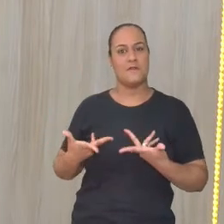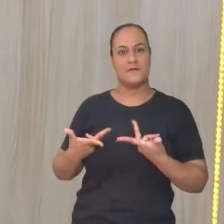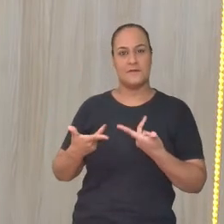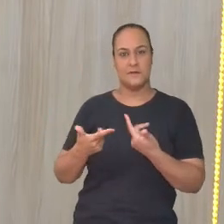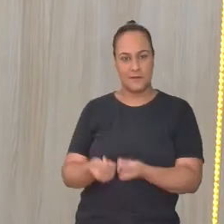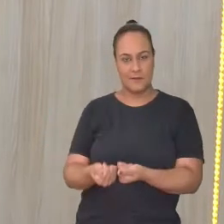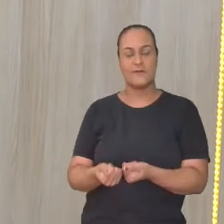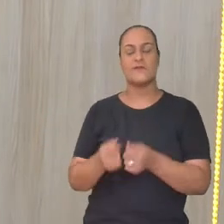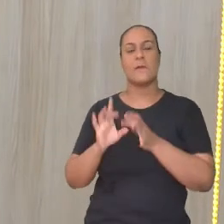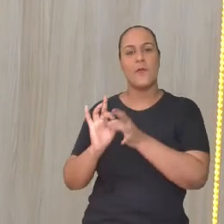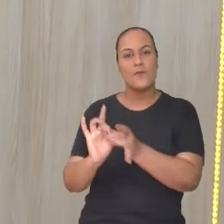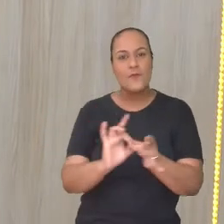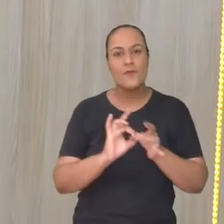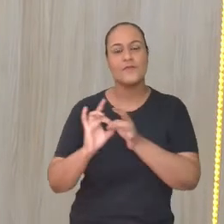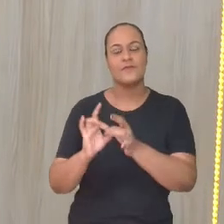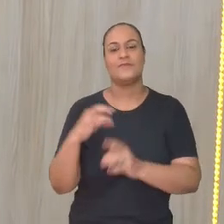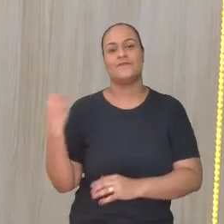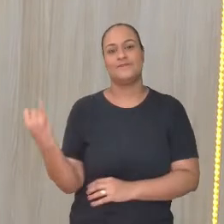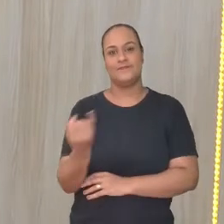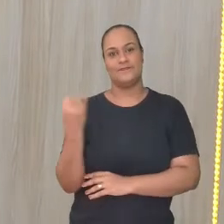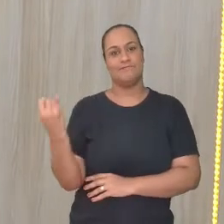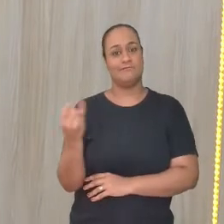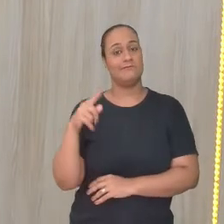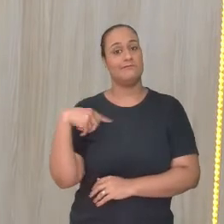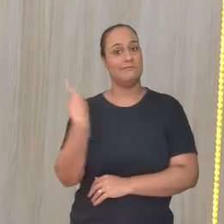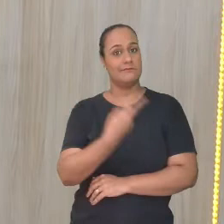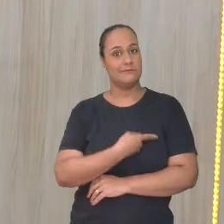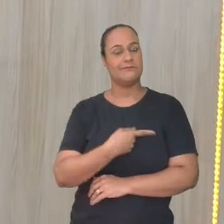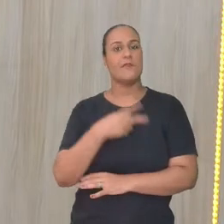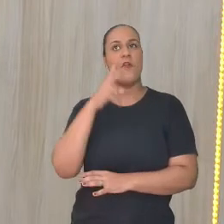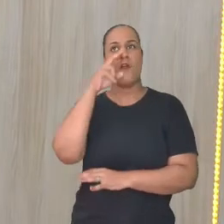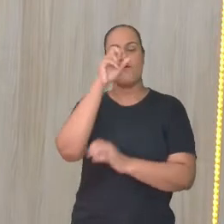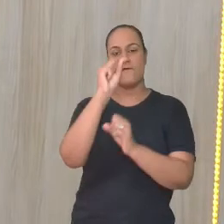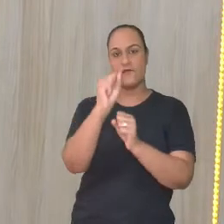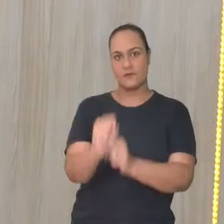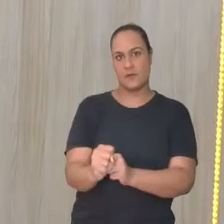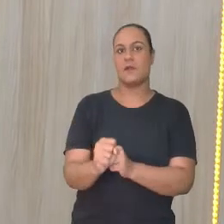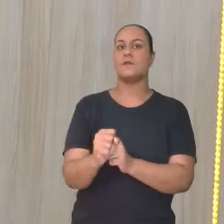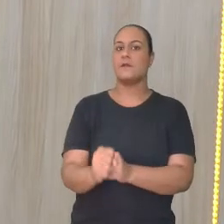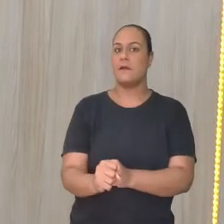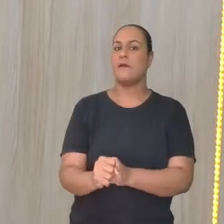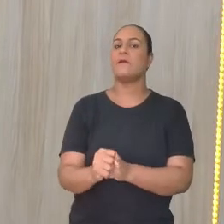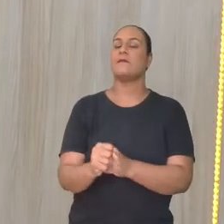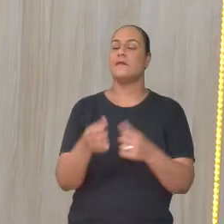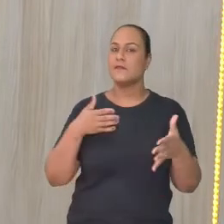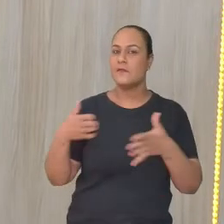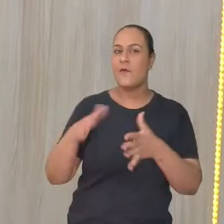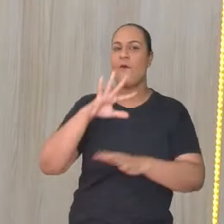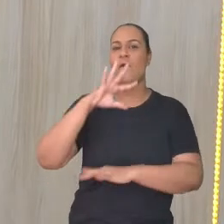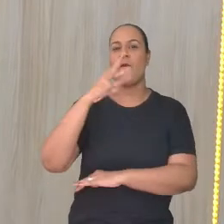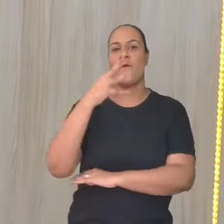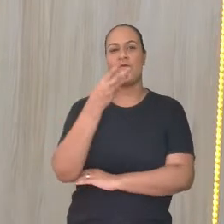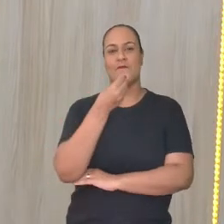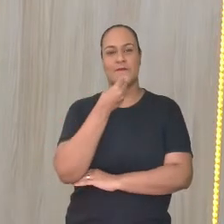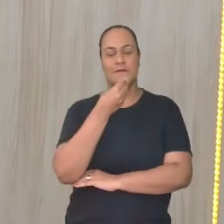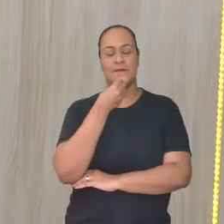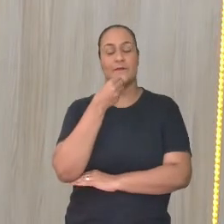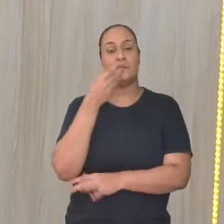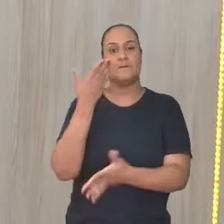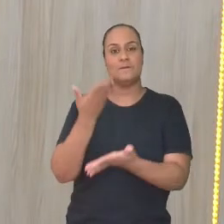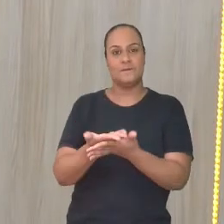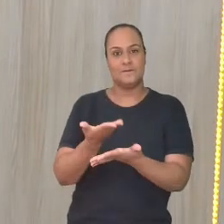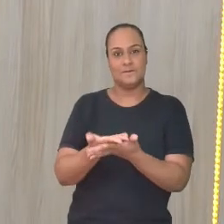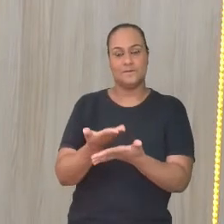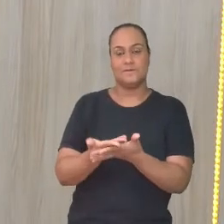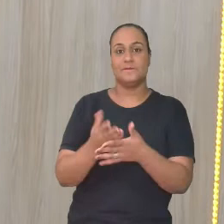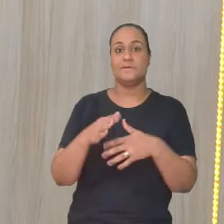em conjunto, que é muito importante para a gente fortalecer, né, essa caminhada aí de conhecimento, de estudo.